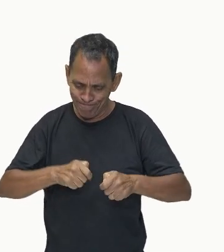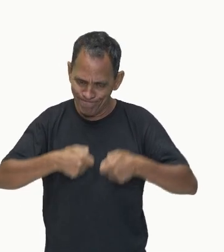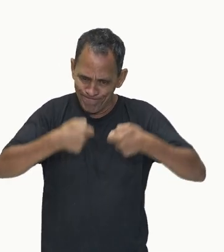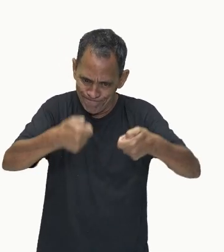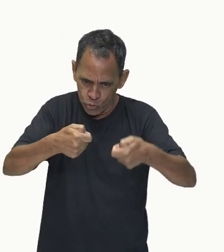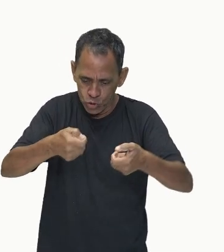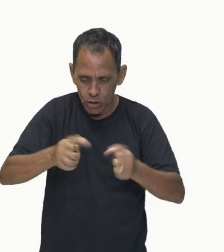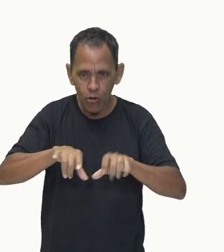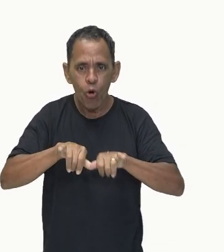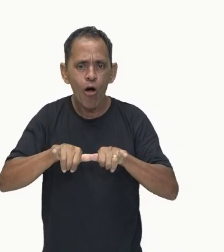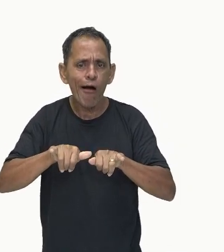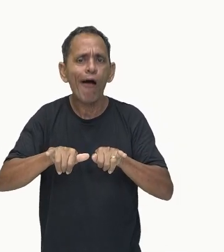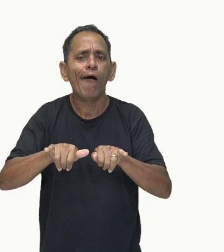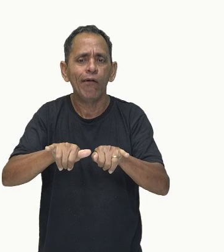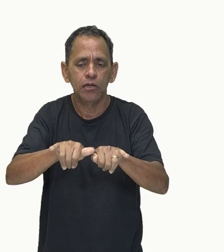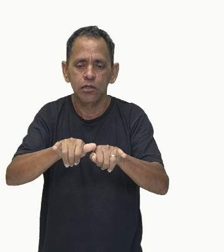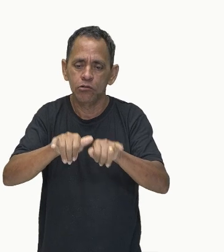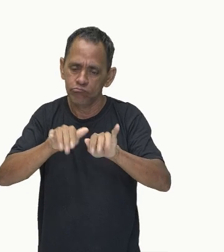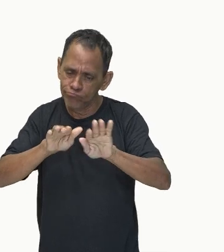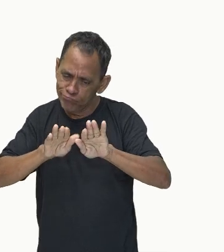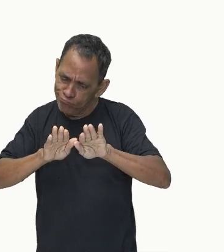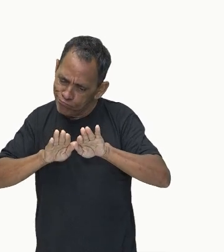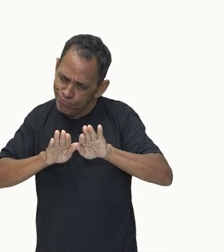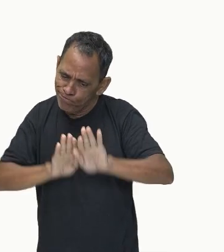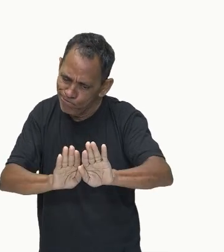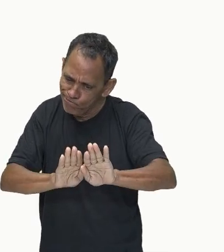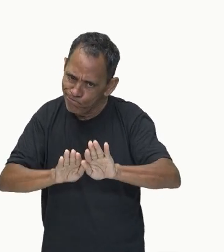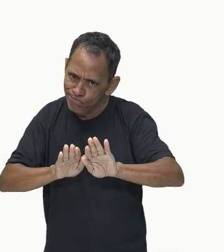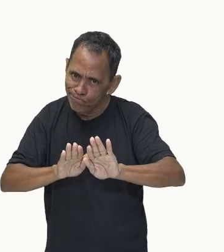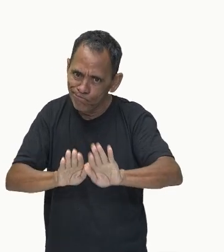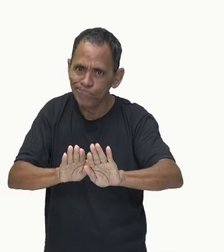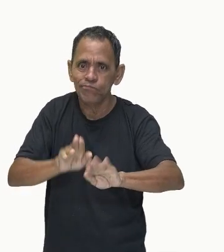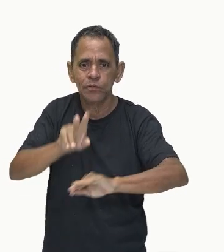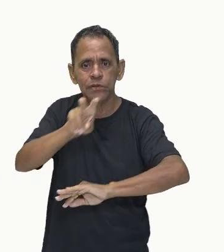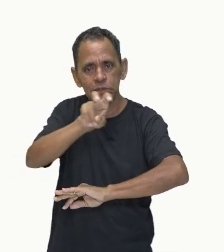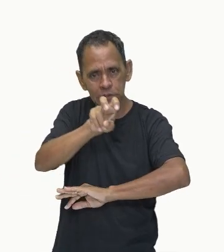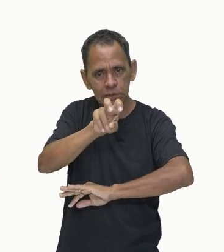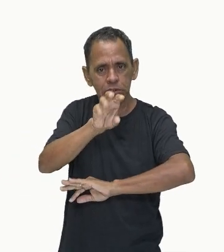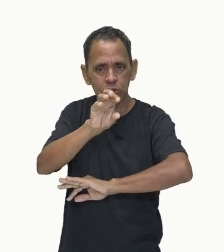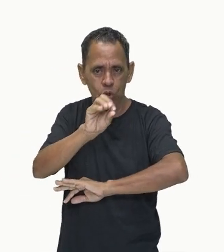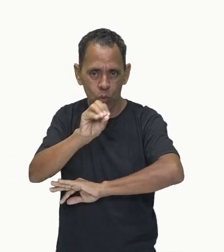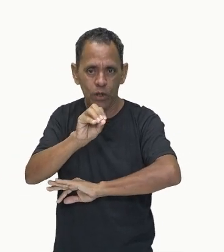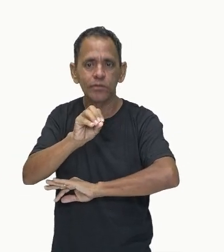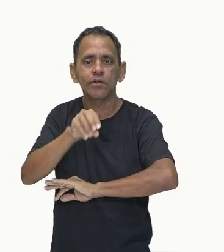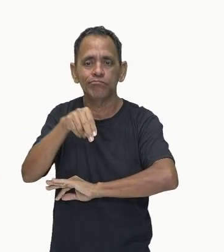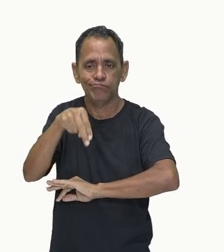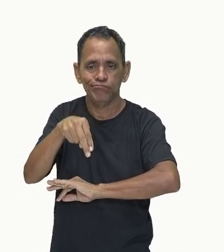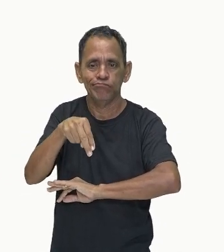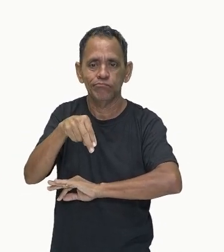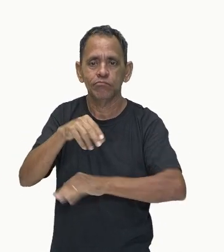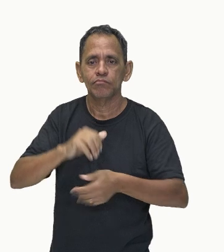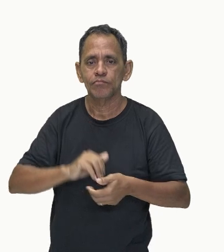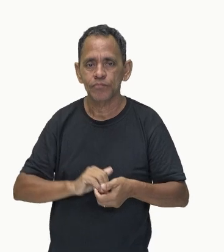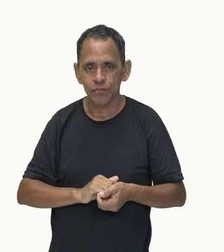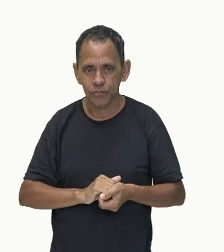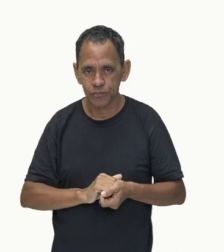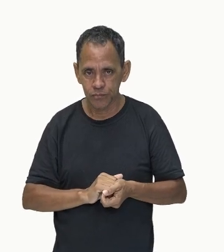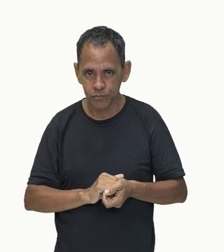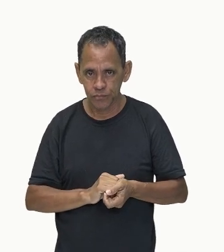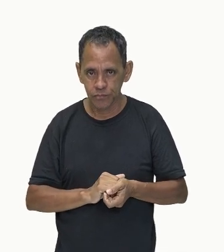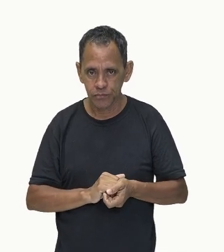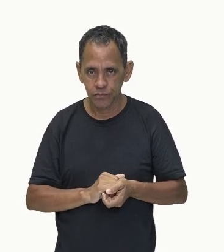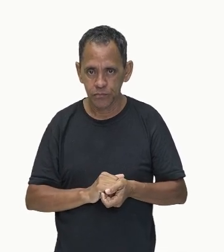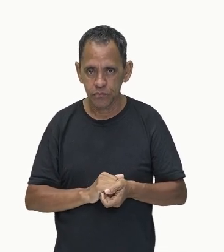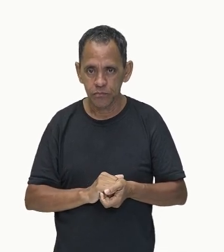newtons. Então esse dado é importante para mim resolver o meu problema, resolver o meu exemplo aqui.